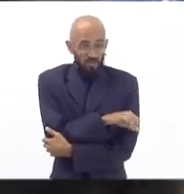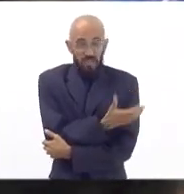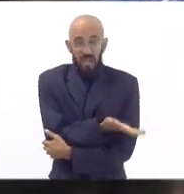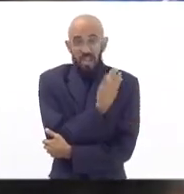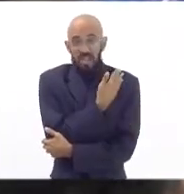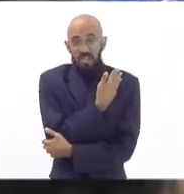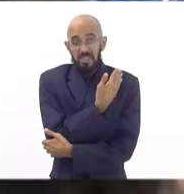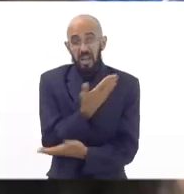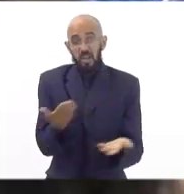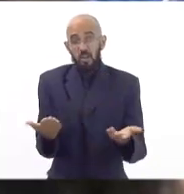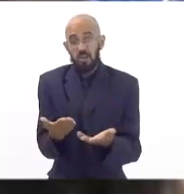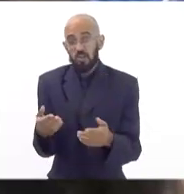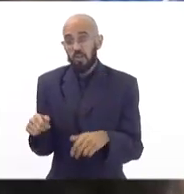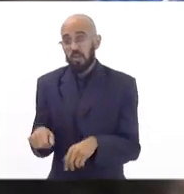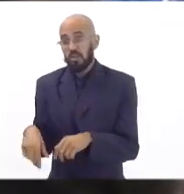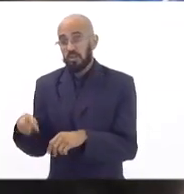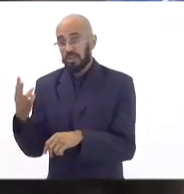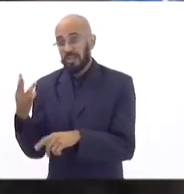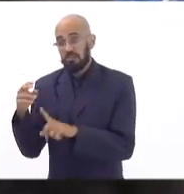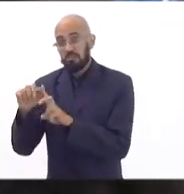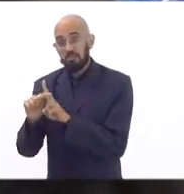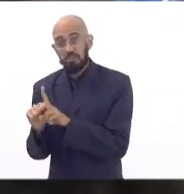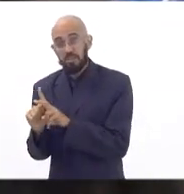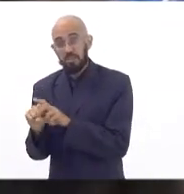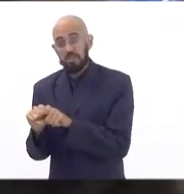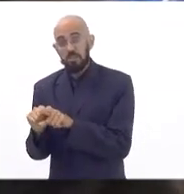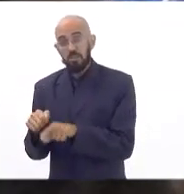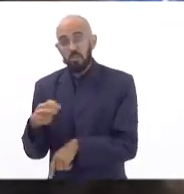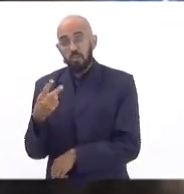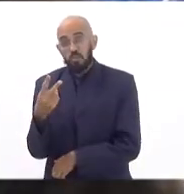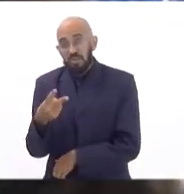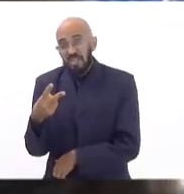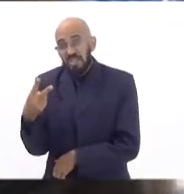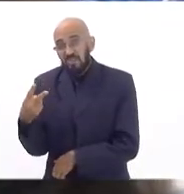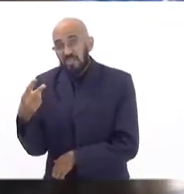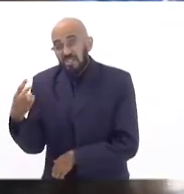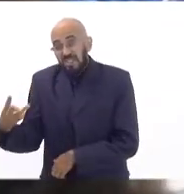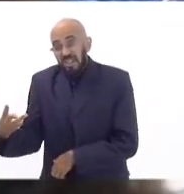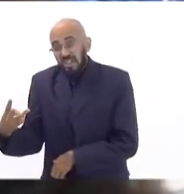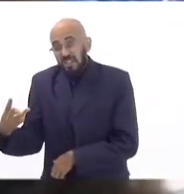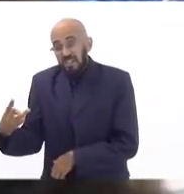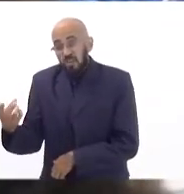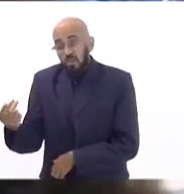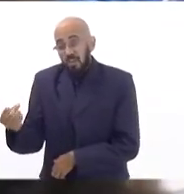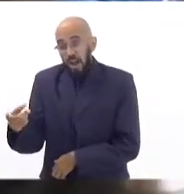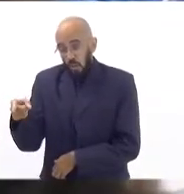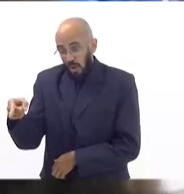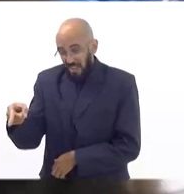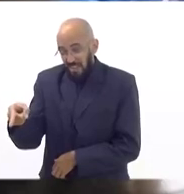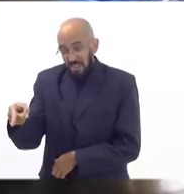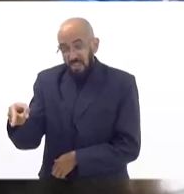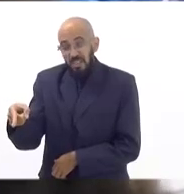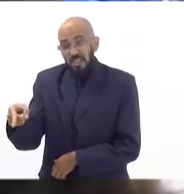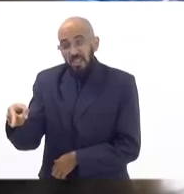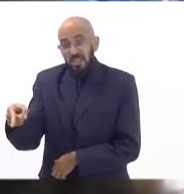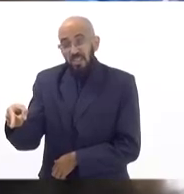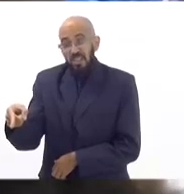só nos primeiros quatro cinco meses foram 223 no valor que se apresenta